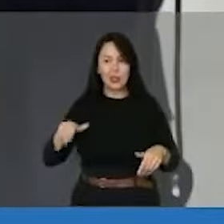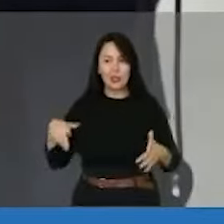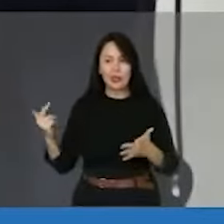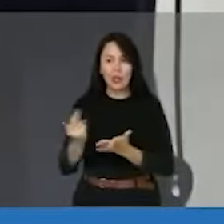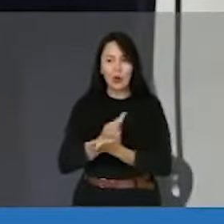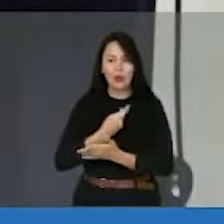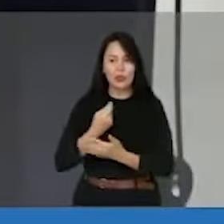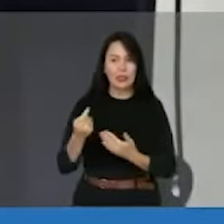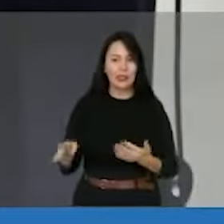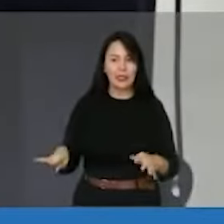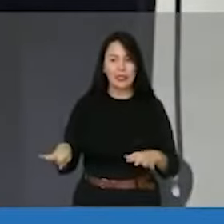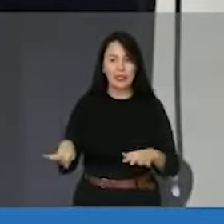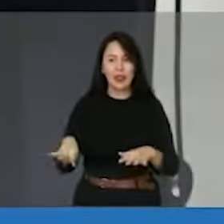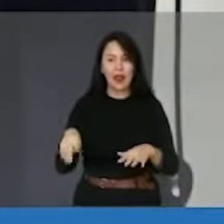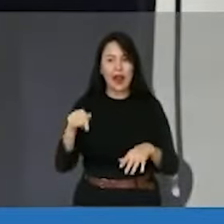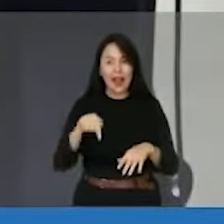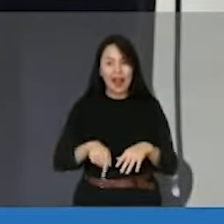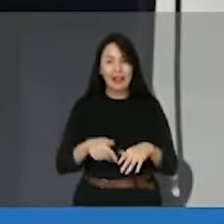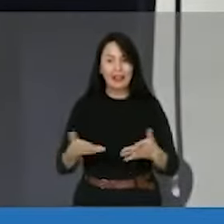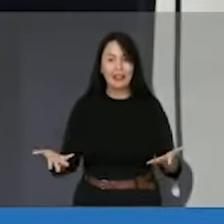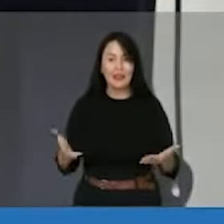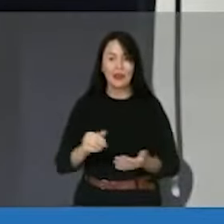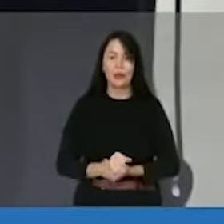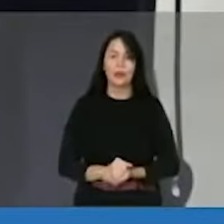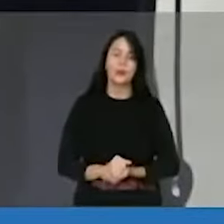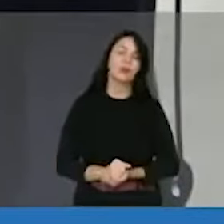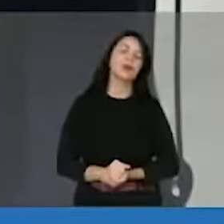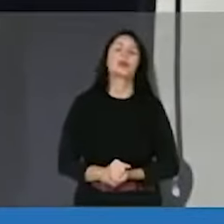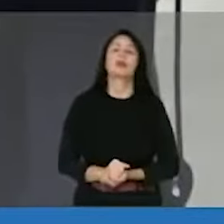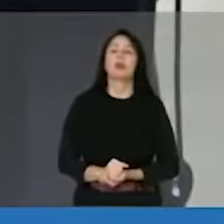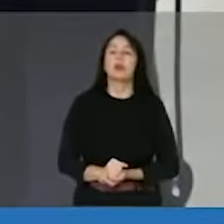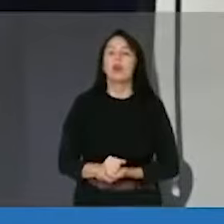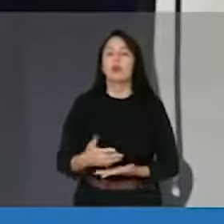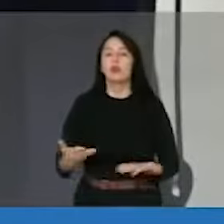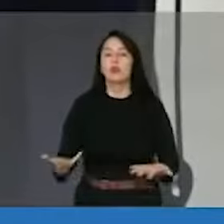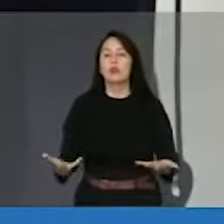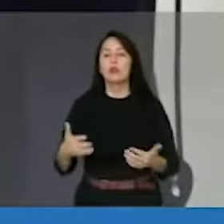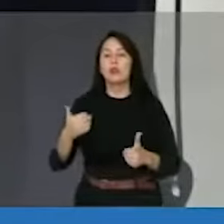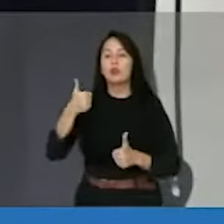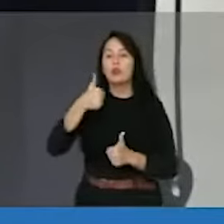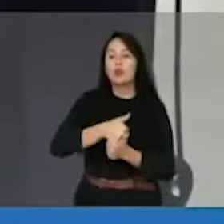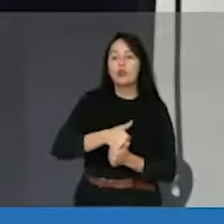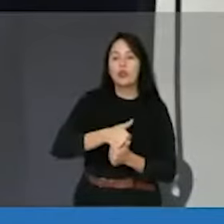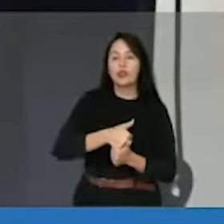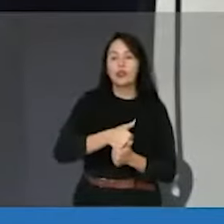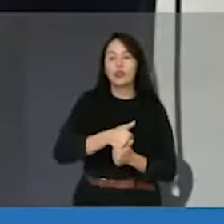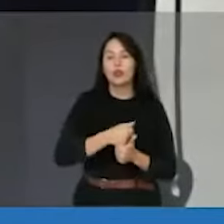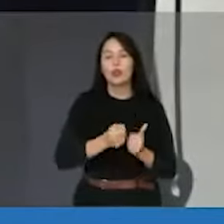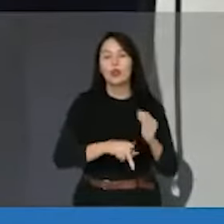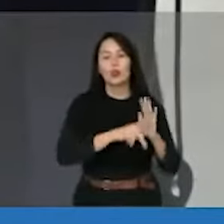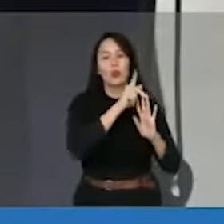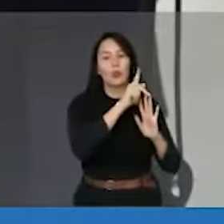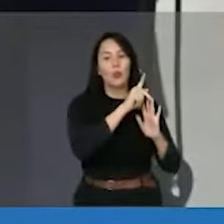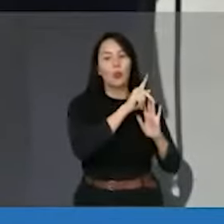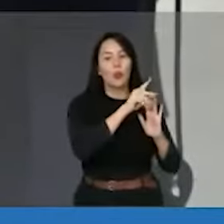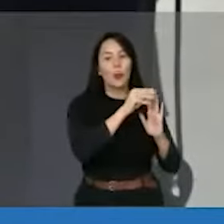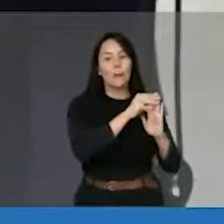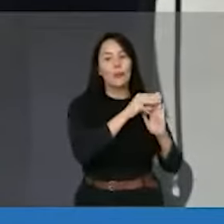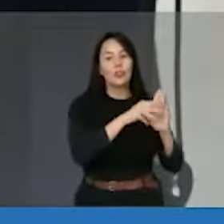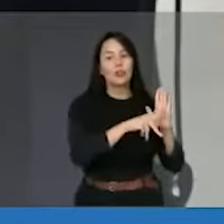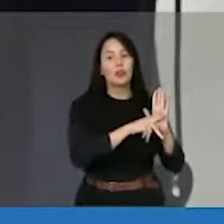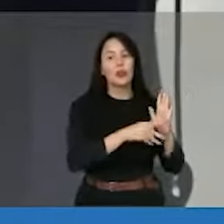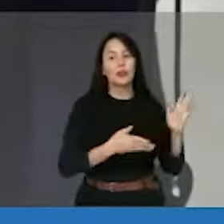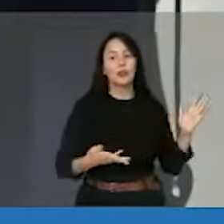querem obstruir uma proposição que visa substituir uma medida provisória para que nós possamos